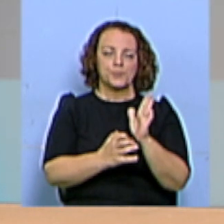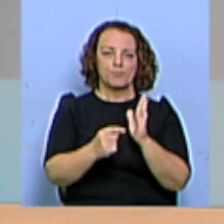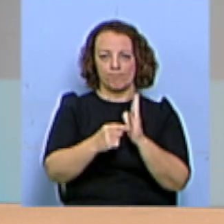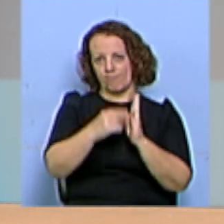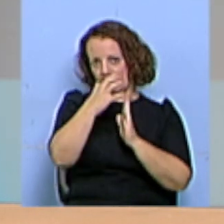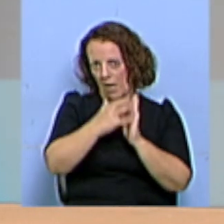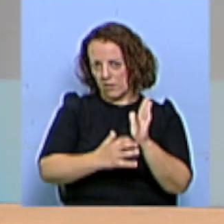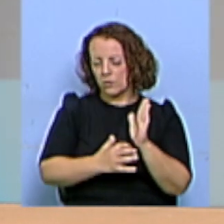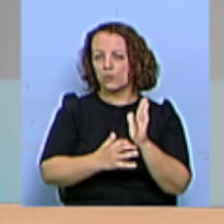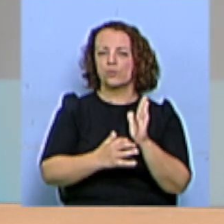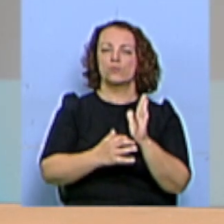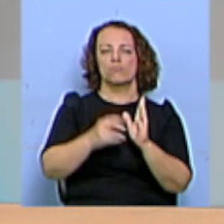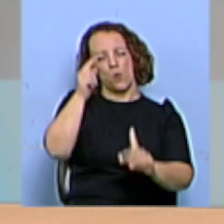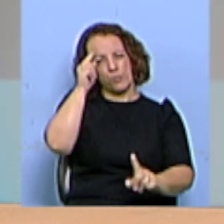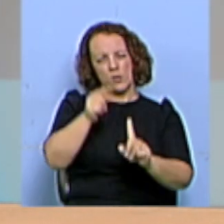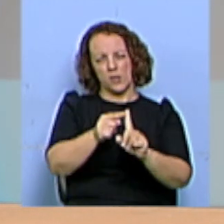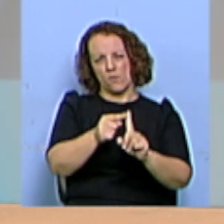vários objetivos.